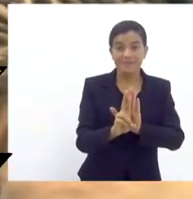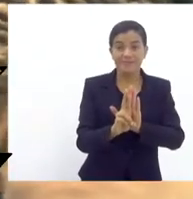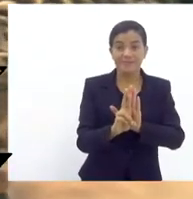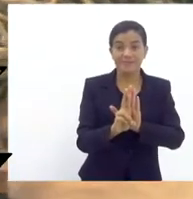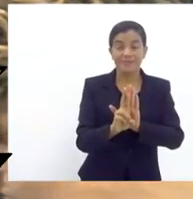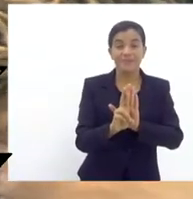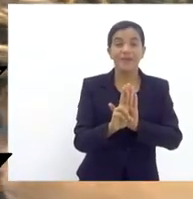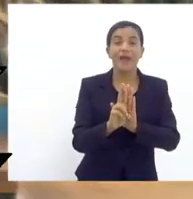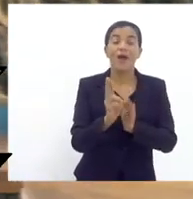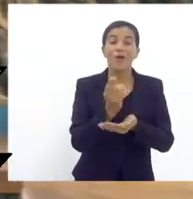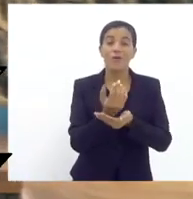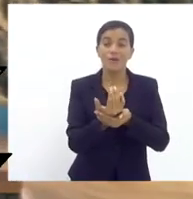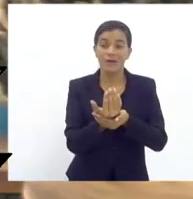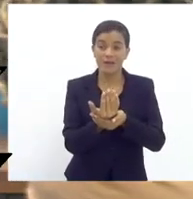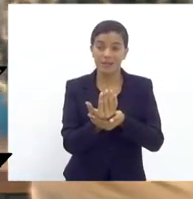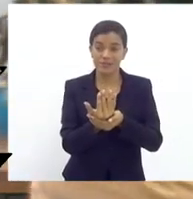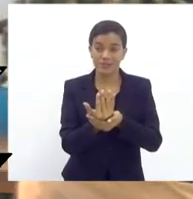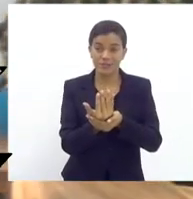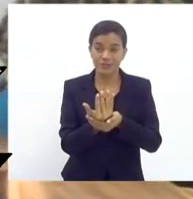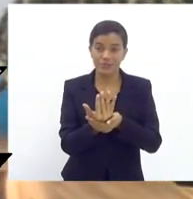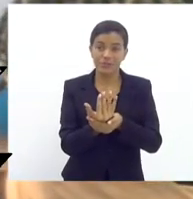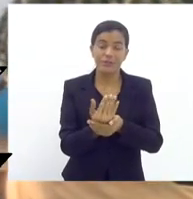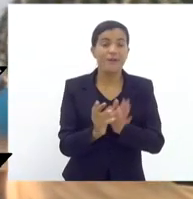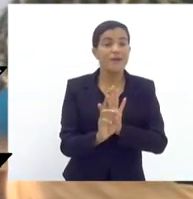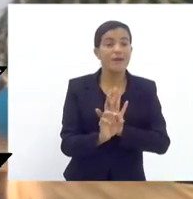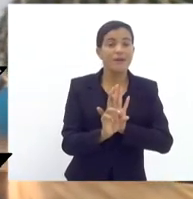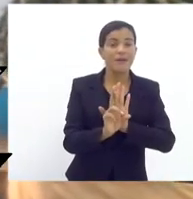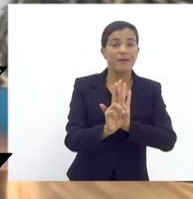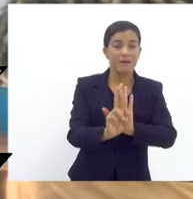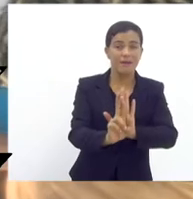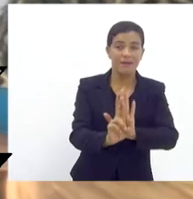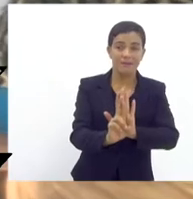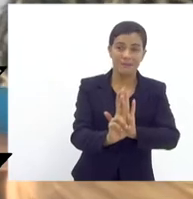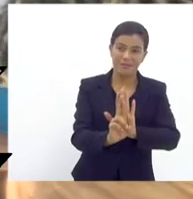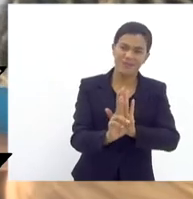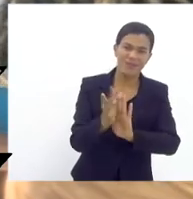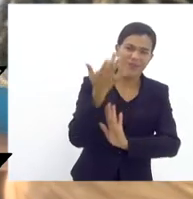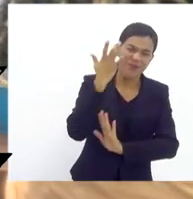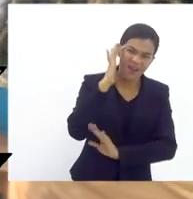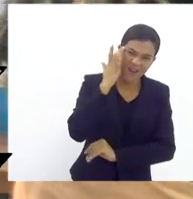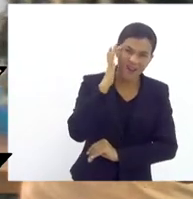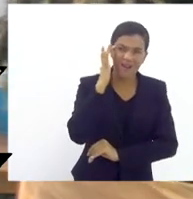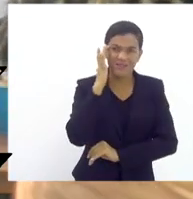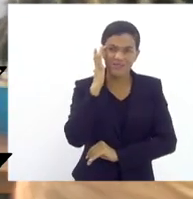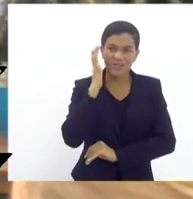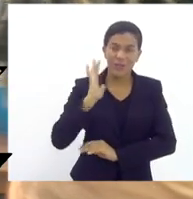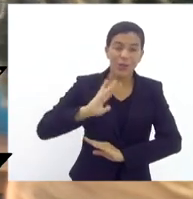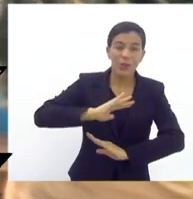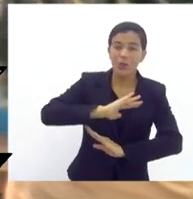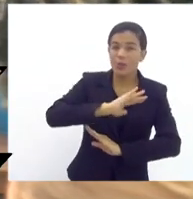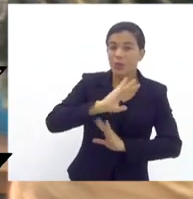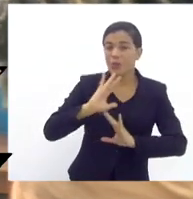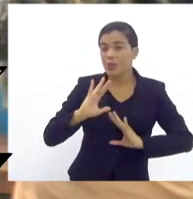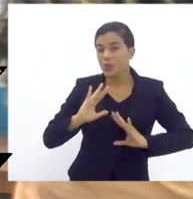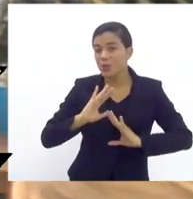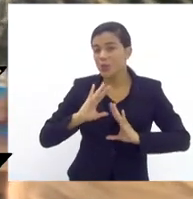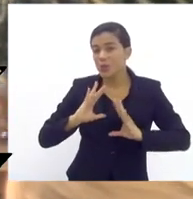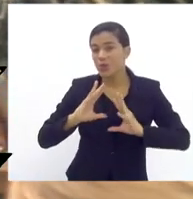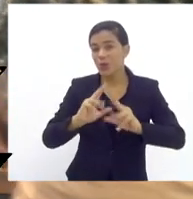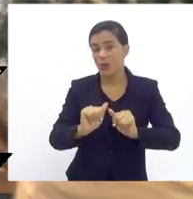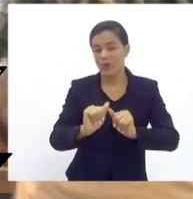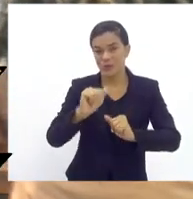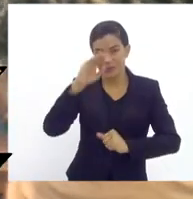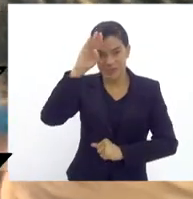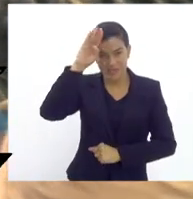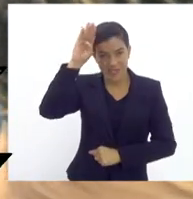a UERJ né representando eu acho que todos os acadêmicos